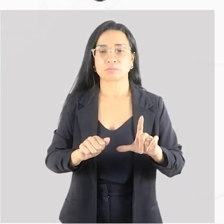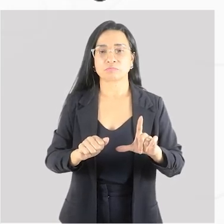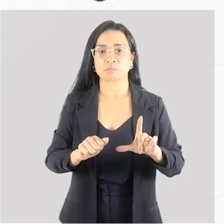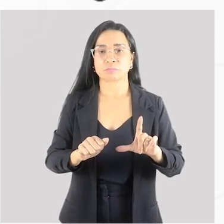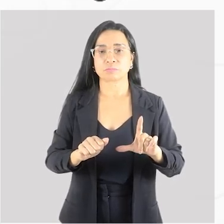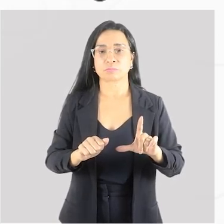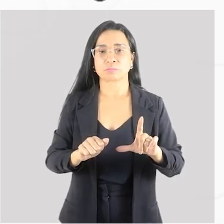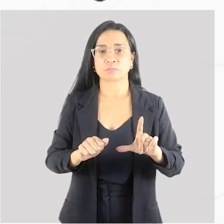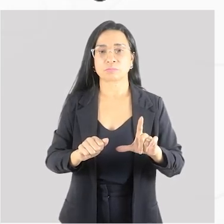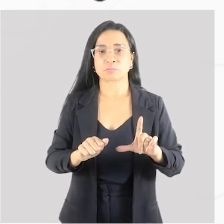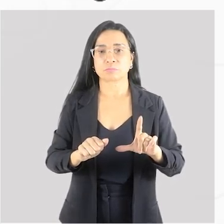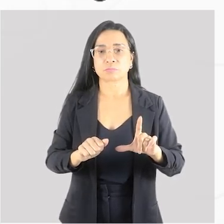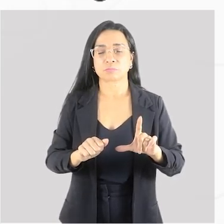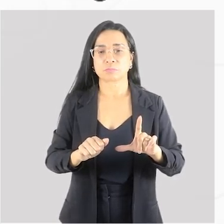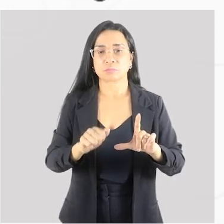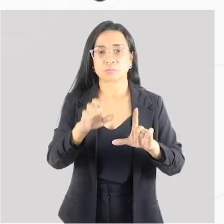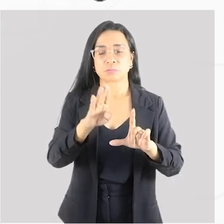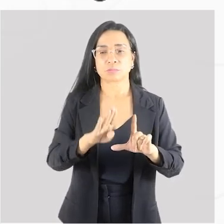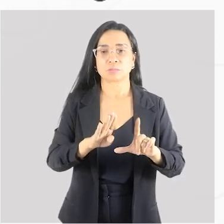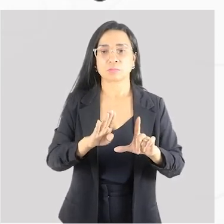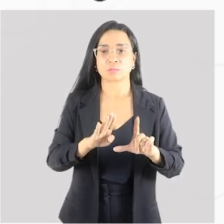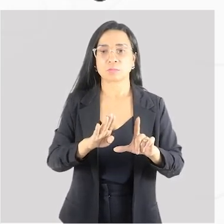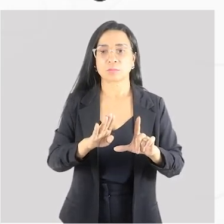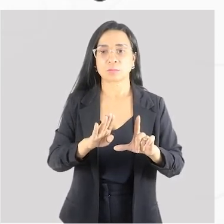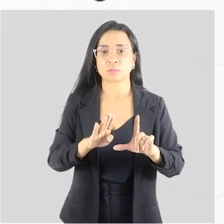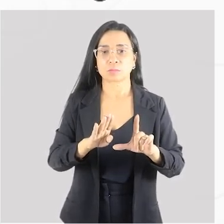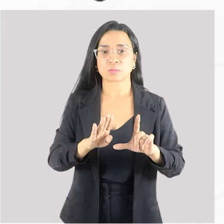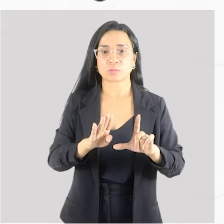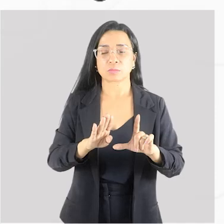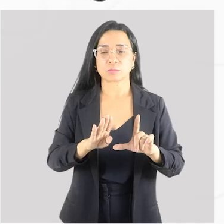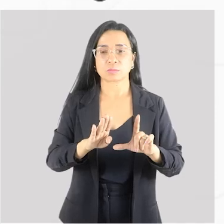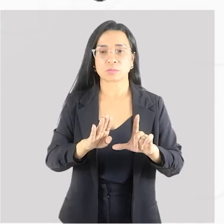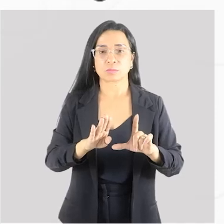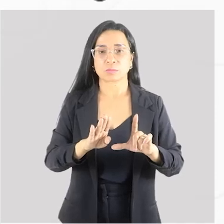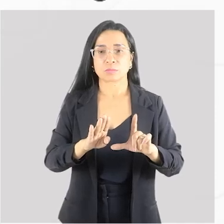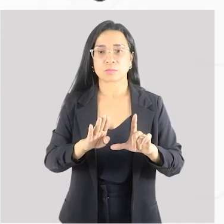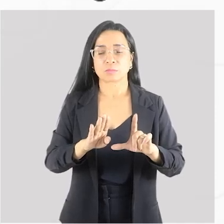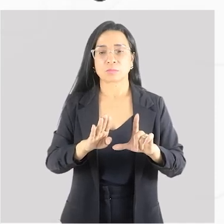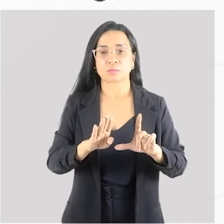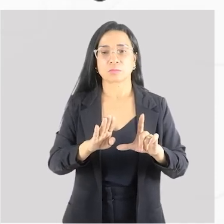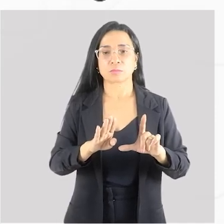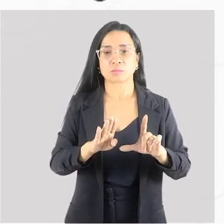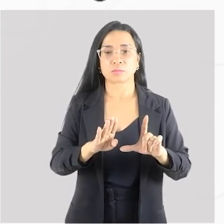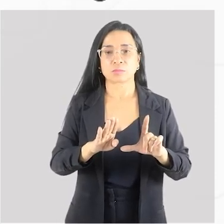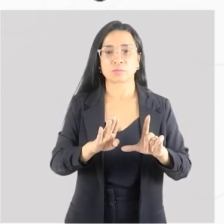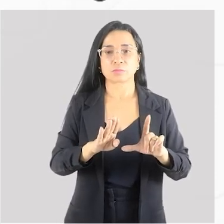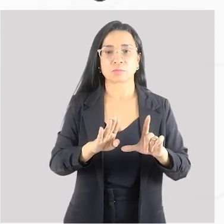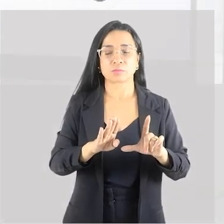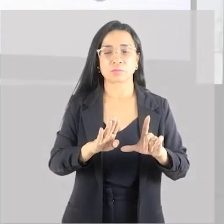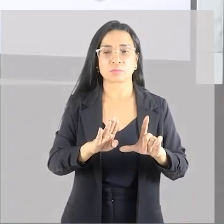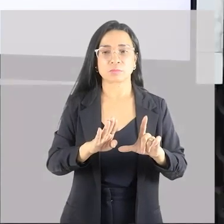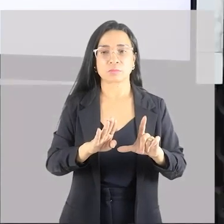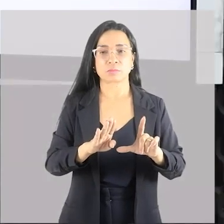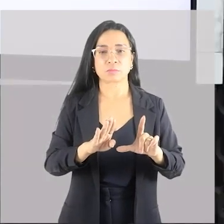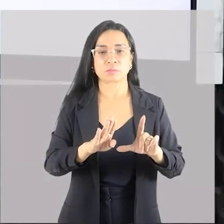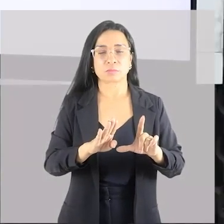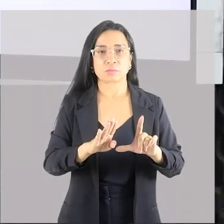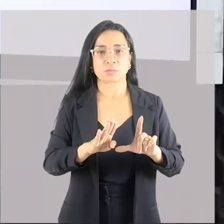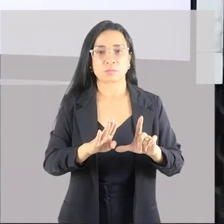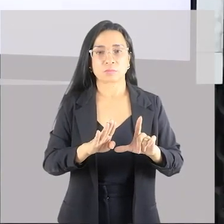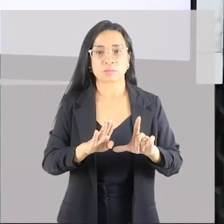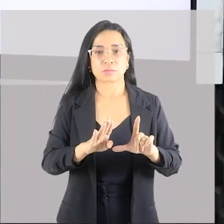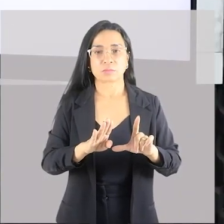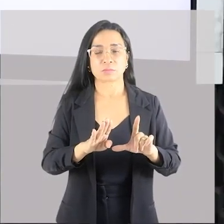isso, obviamente. Para Locke, o direito dos homens a todas as coisas independe da conivência, ou conveniência,